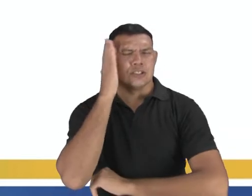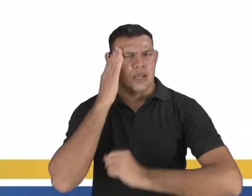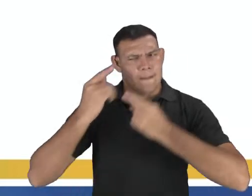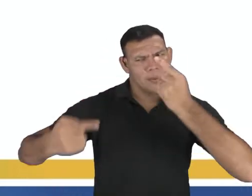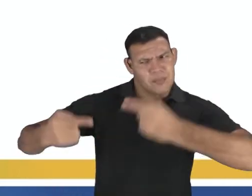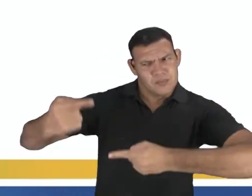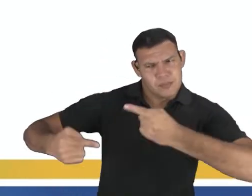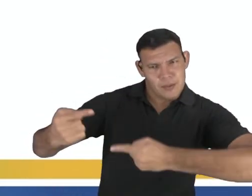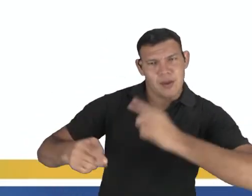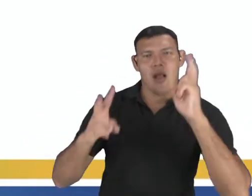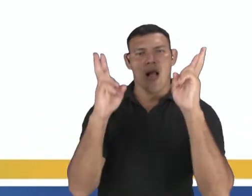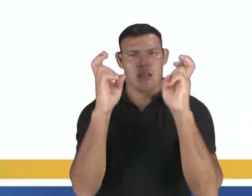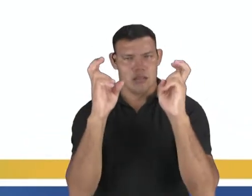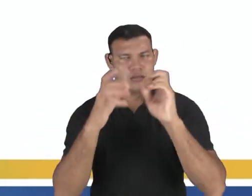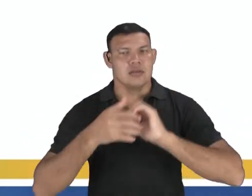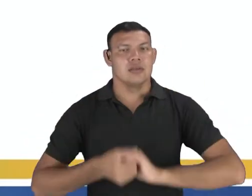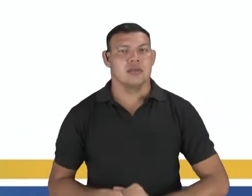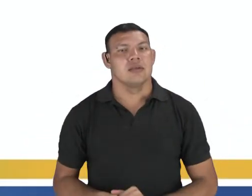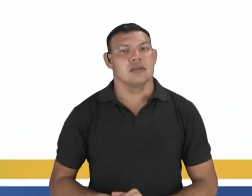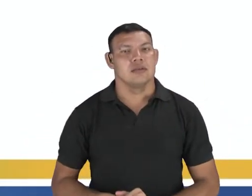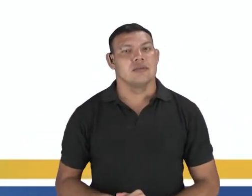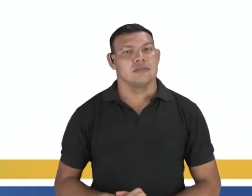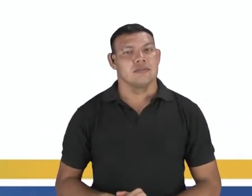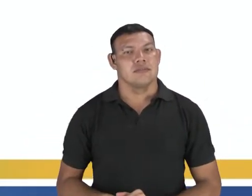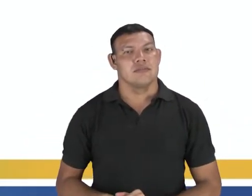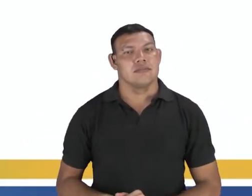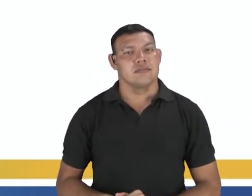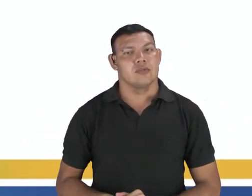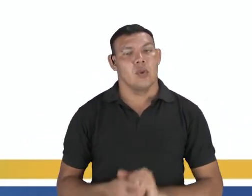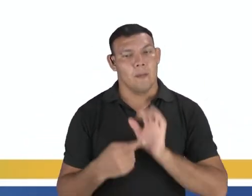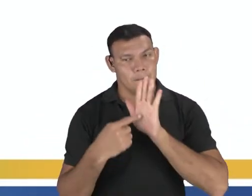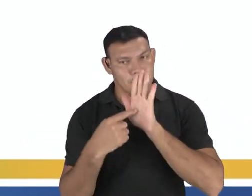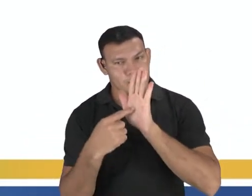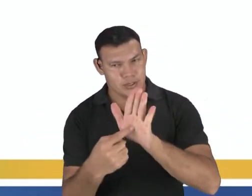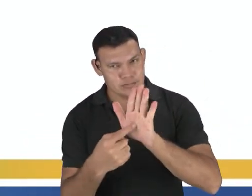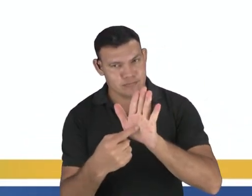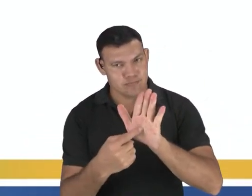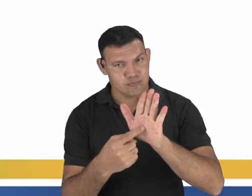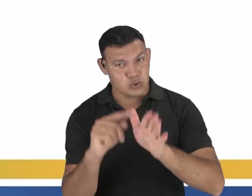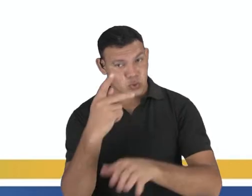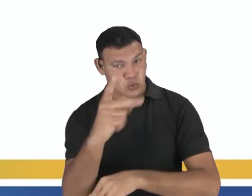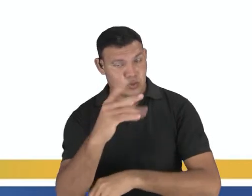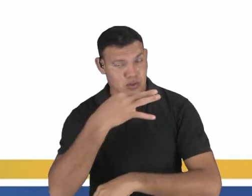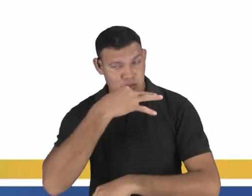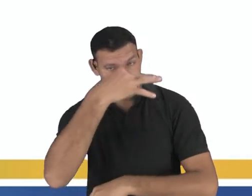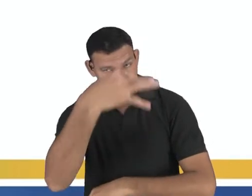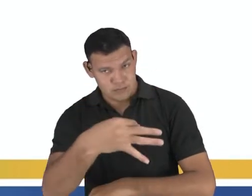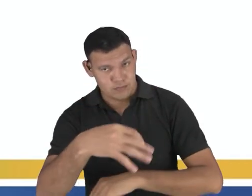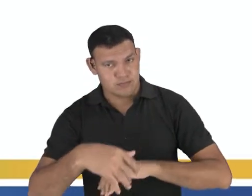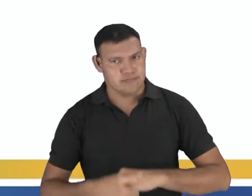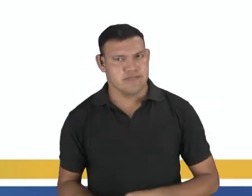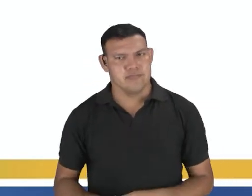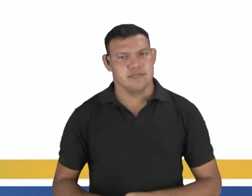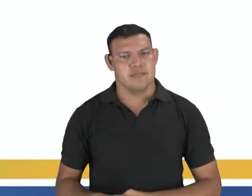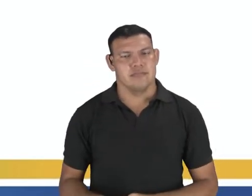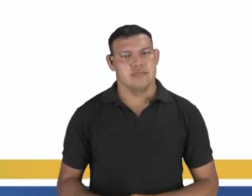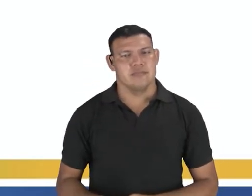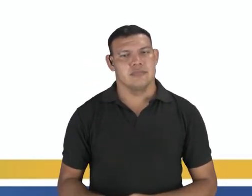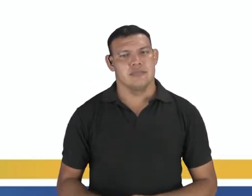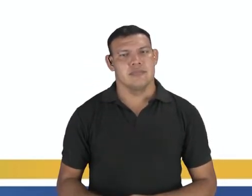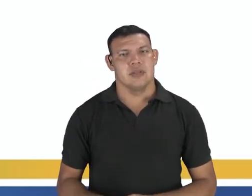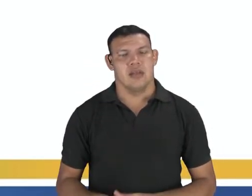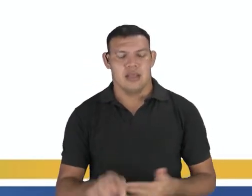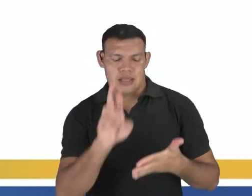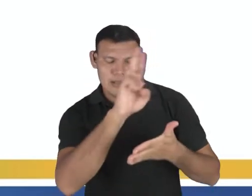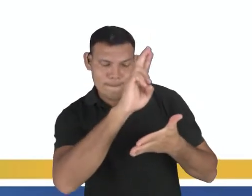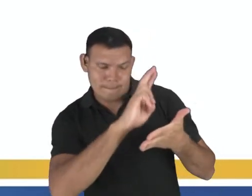é saber discutir sobre um assunto abordado, é saber expor sua opinião. Não haja